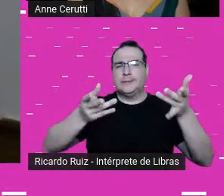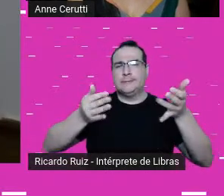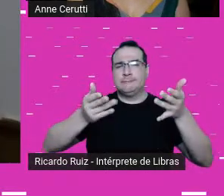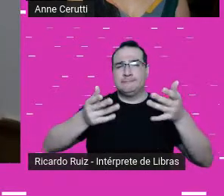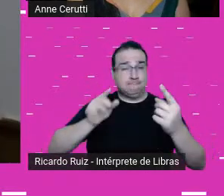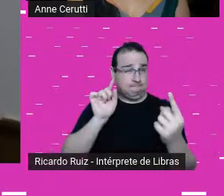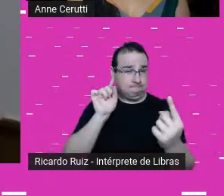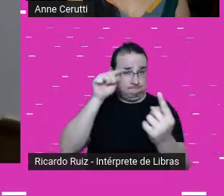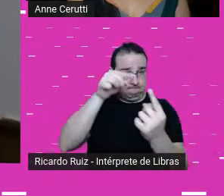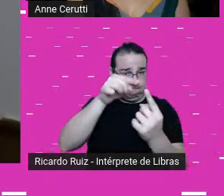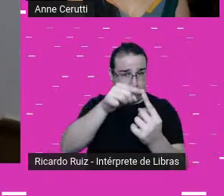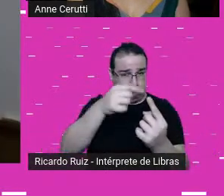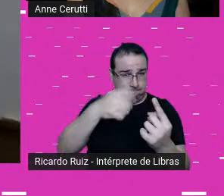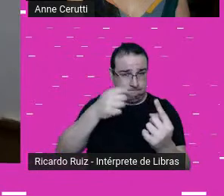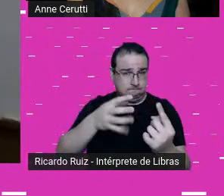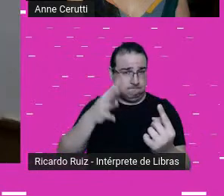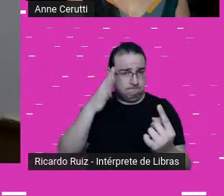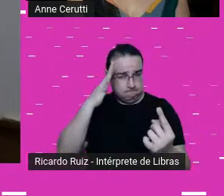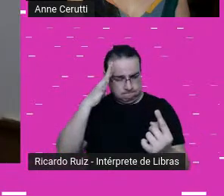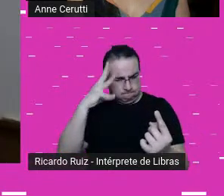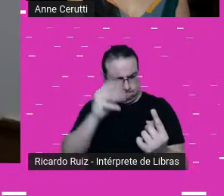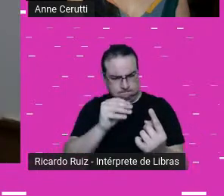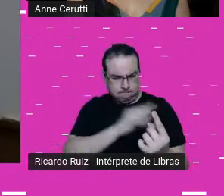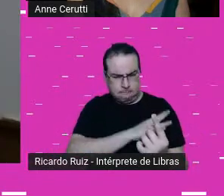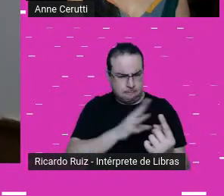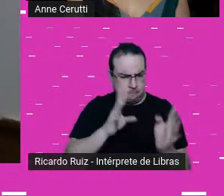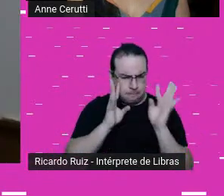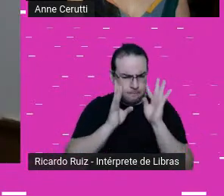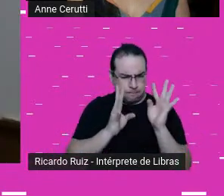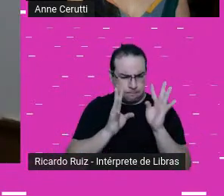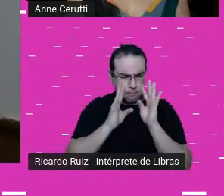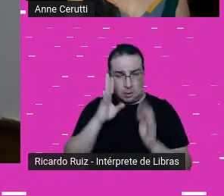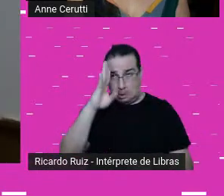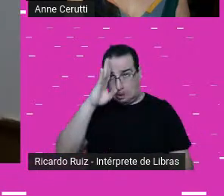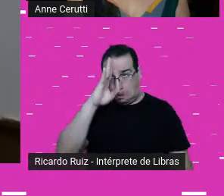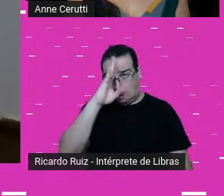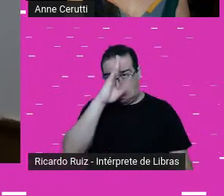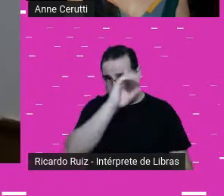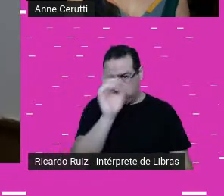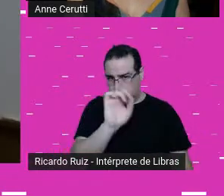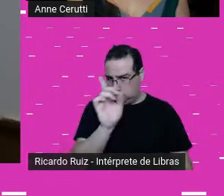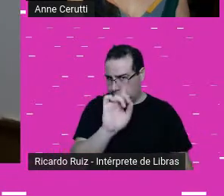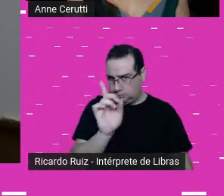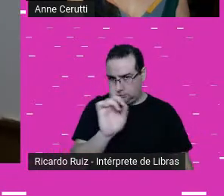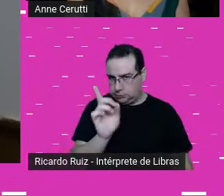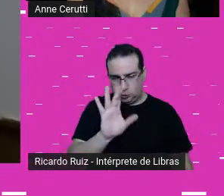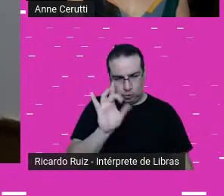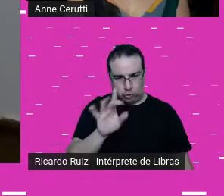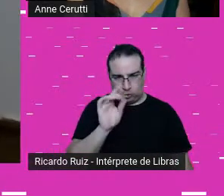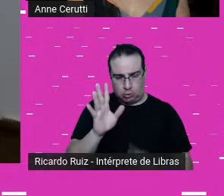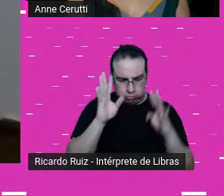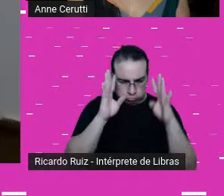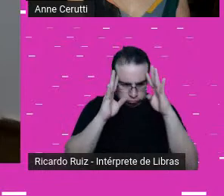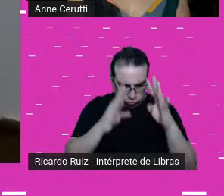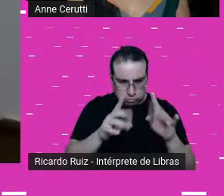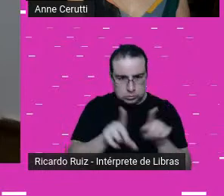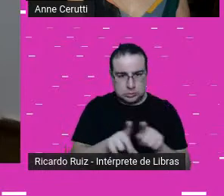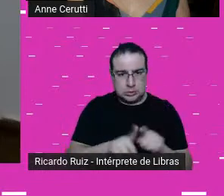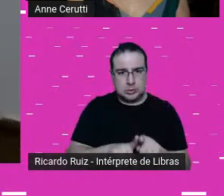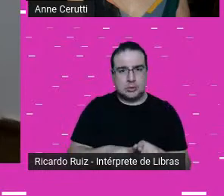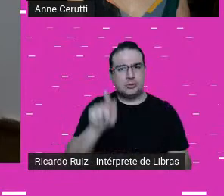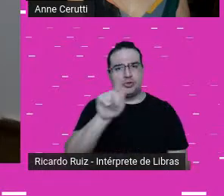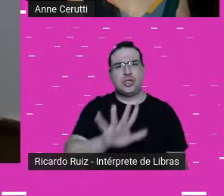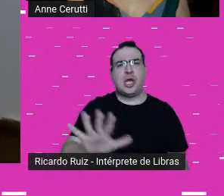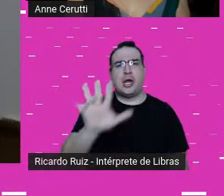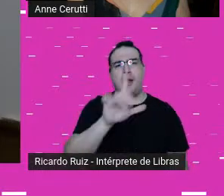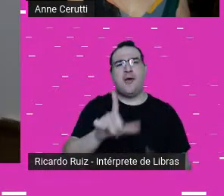preciso, que demandava uma concentração de todo mundo tinha que estar muito, então não tinha espaço para muita coisa. E eu lembro que a gente fazia um geral